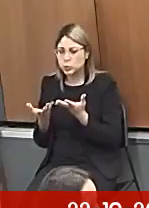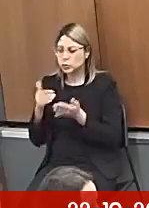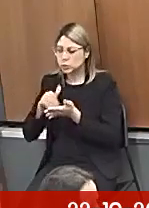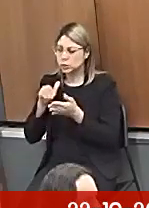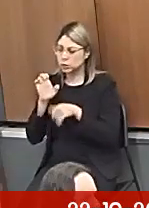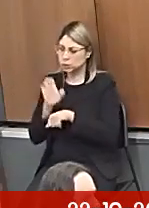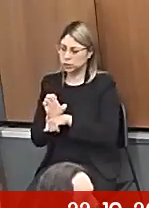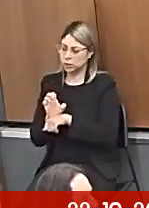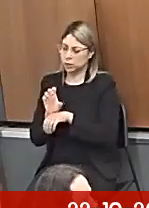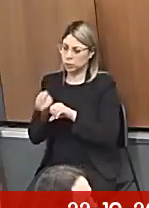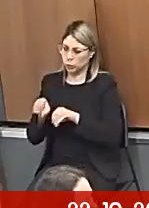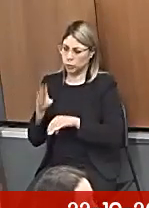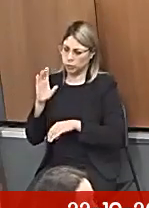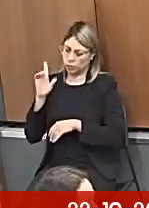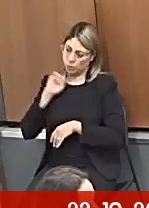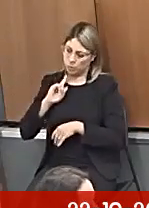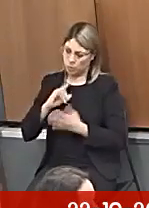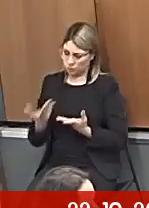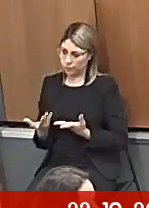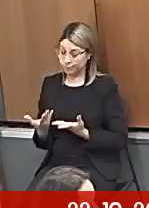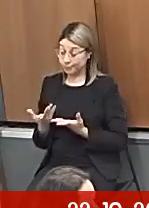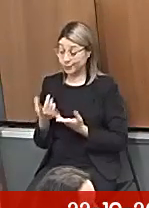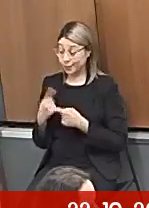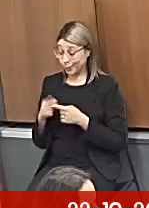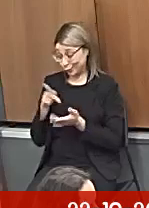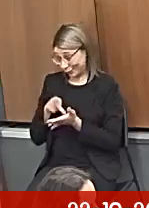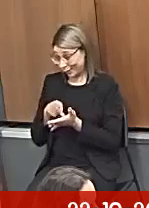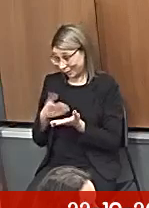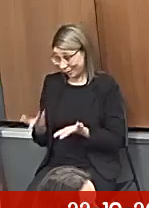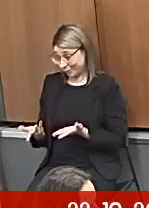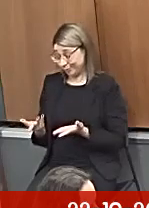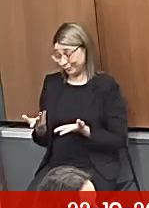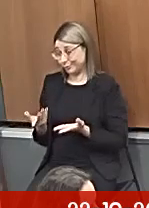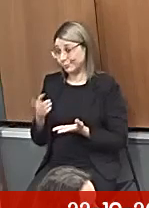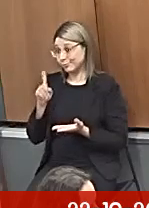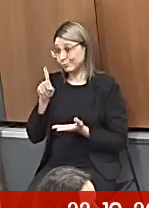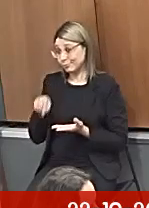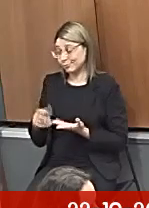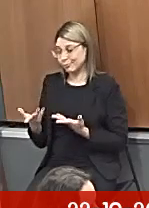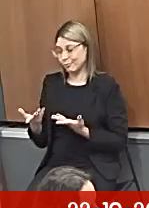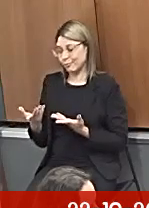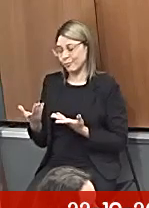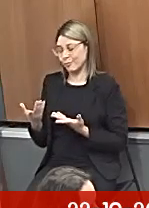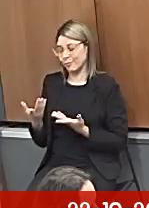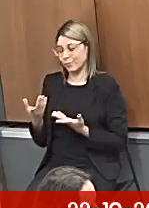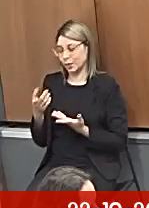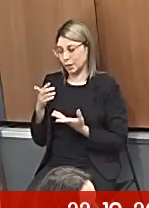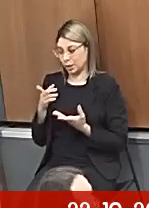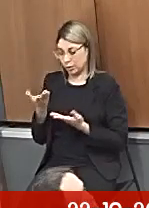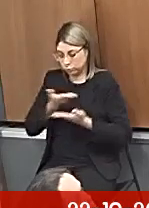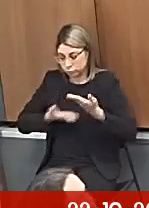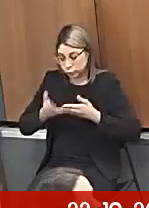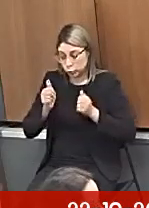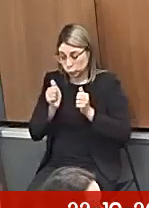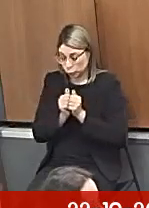Educação. Porque a verdade, gente, a integração se faz família,